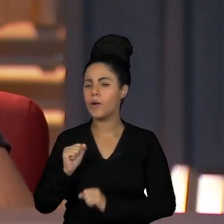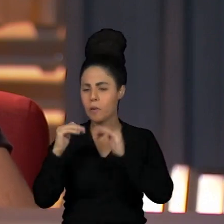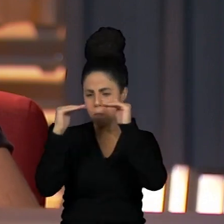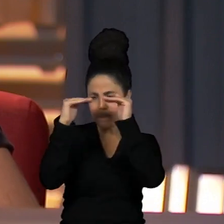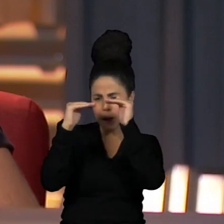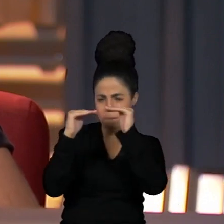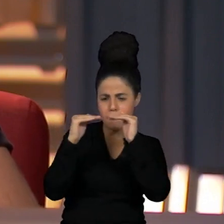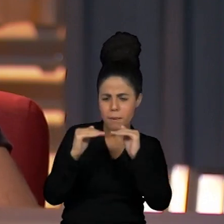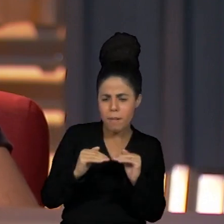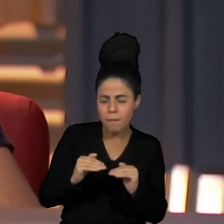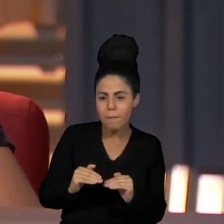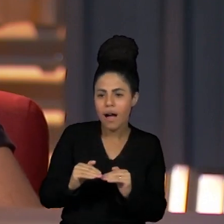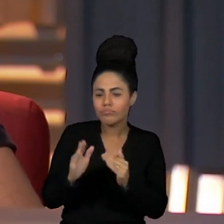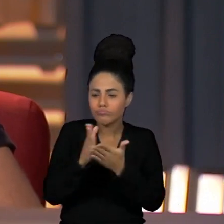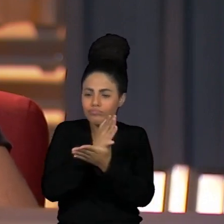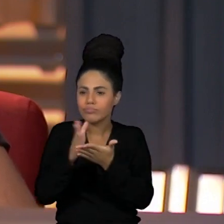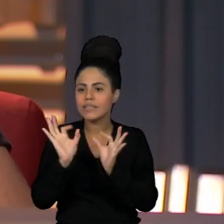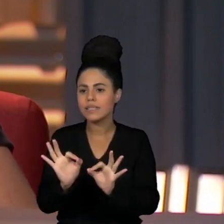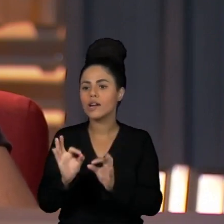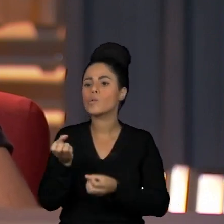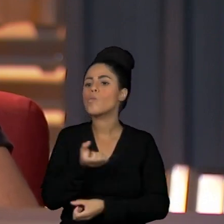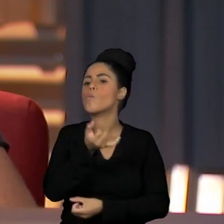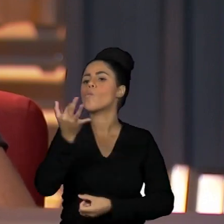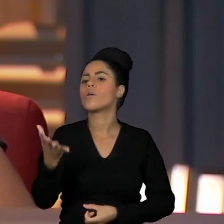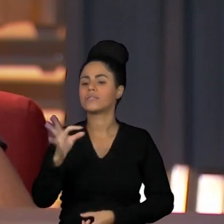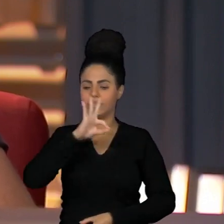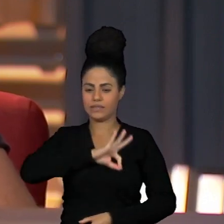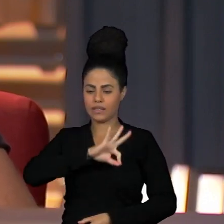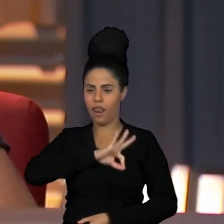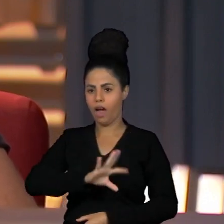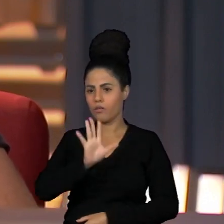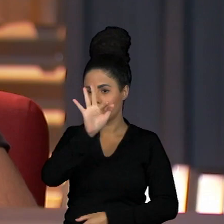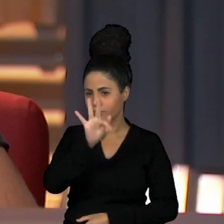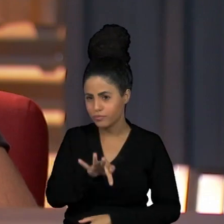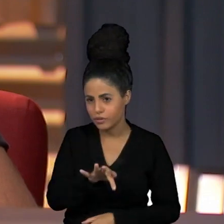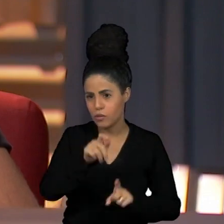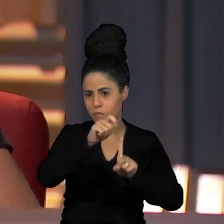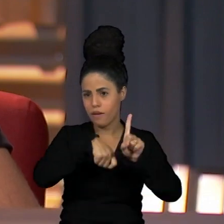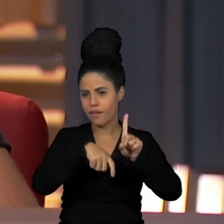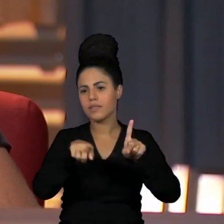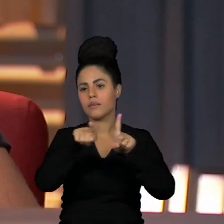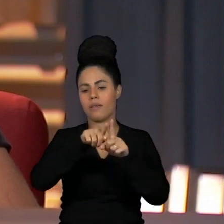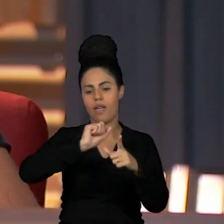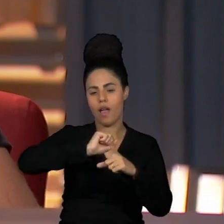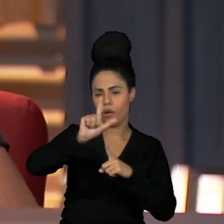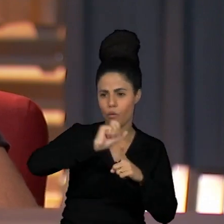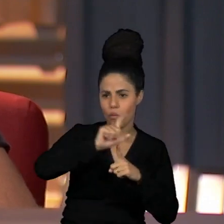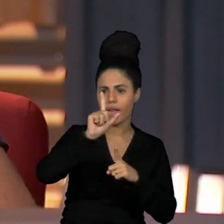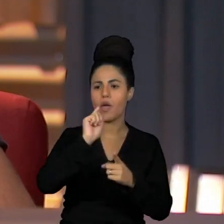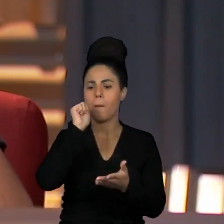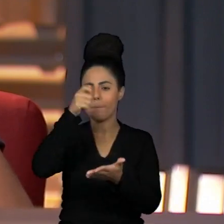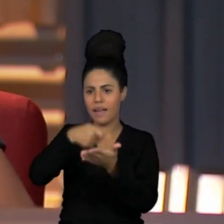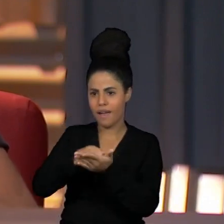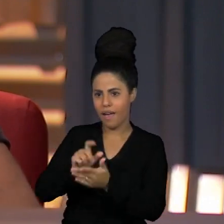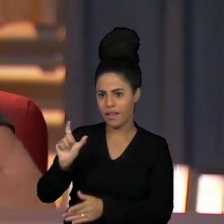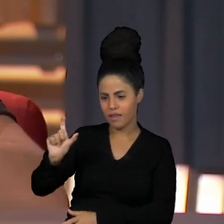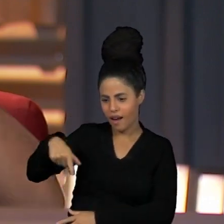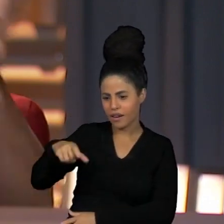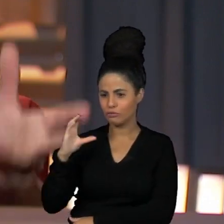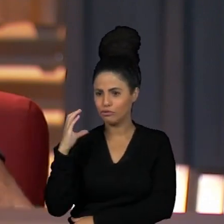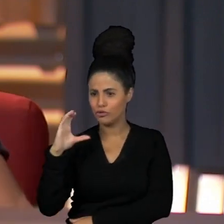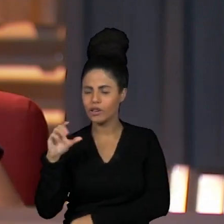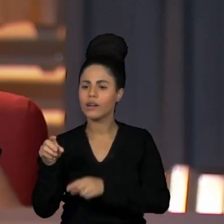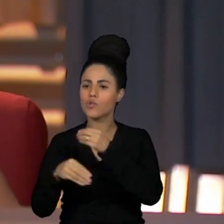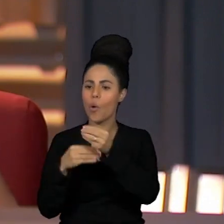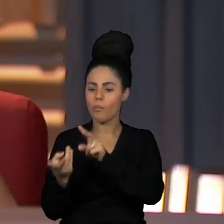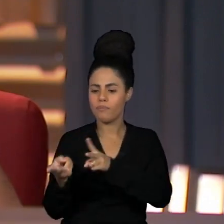tipo, o quanto que eu vou receber de salário. Aí tem o meu aluguel, tem o quanto eu vou pagar de cartão de crédito, o quanto que eu transfiro